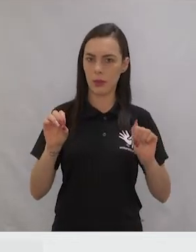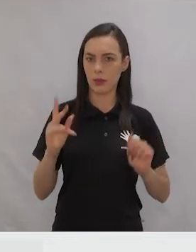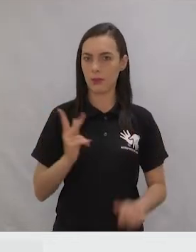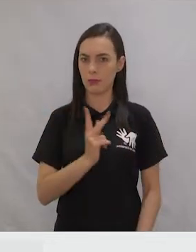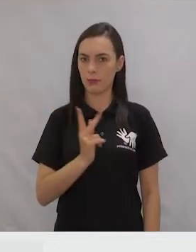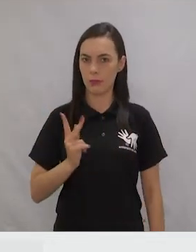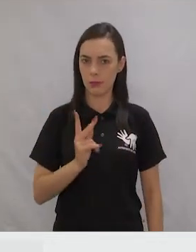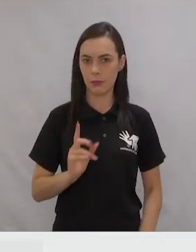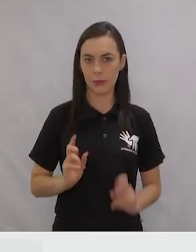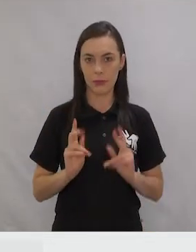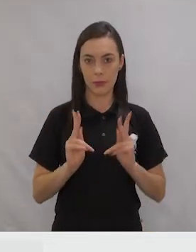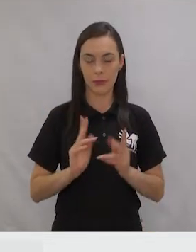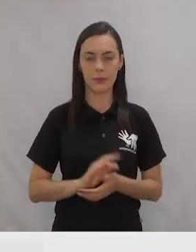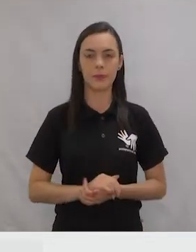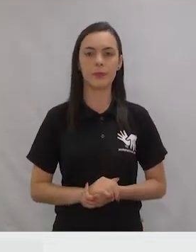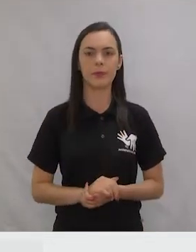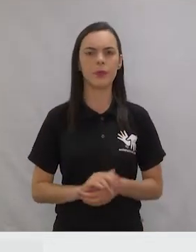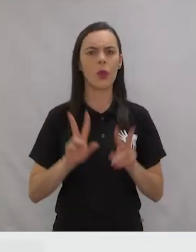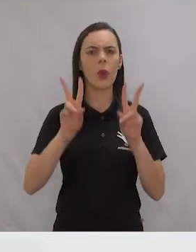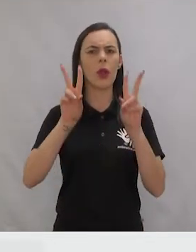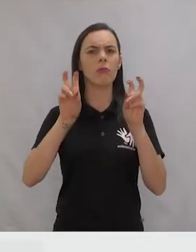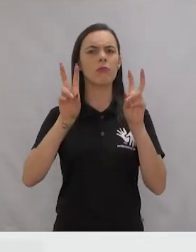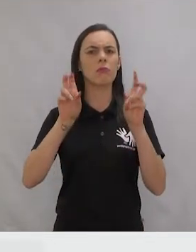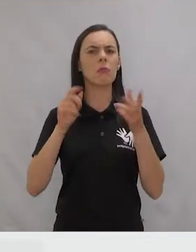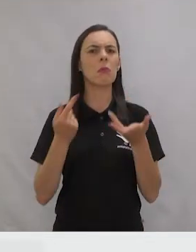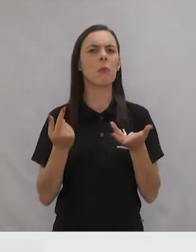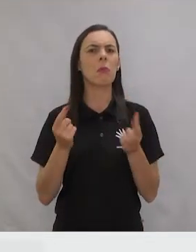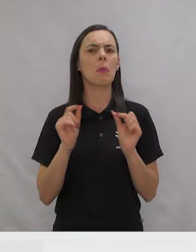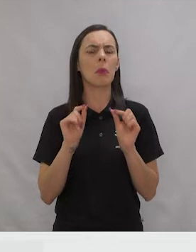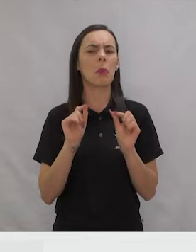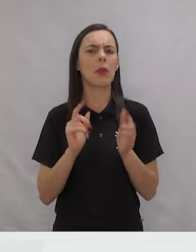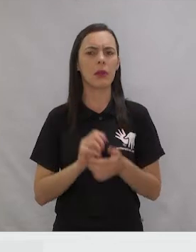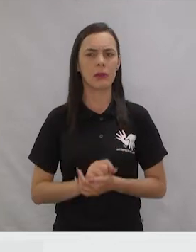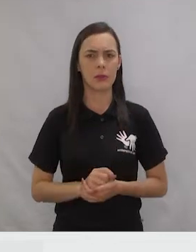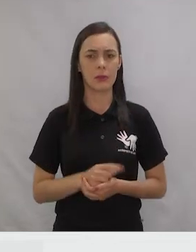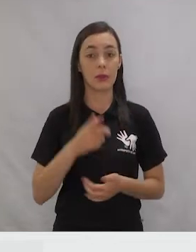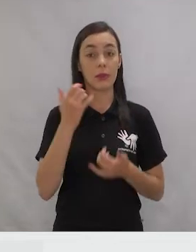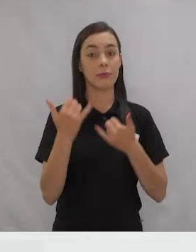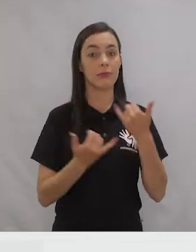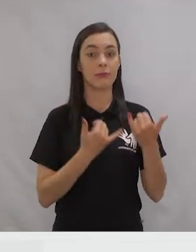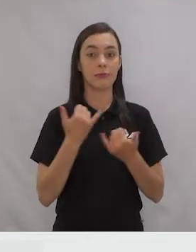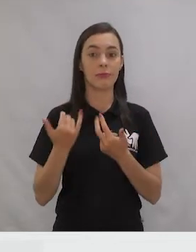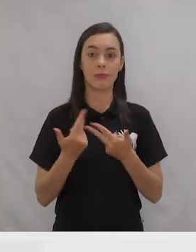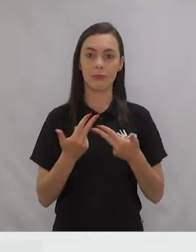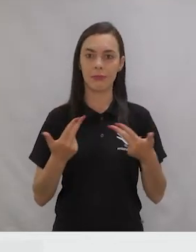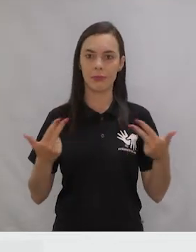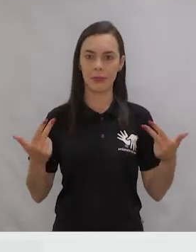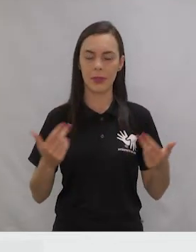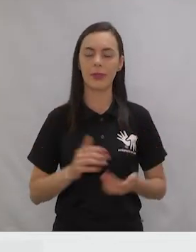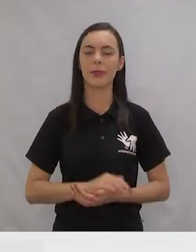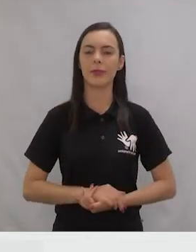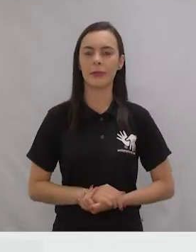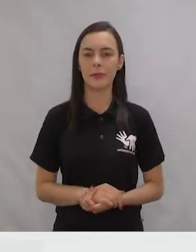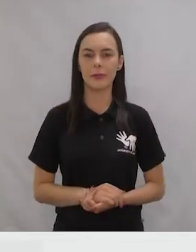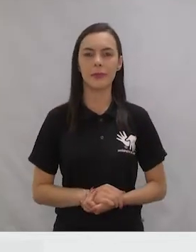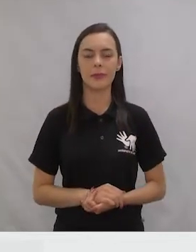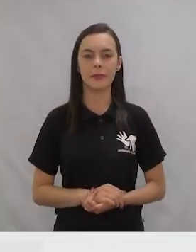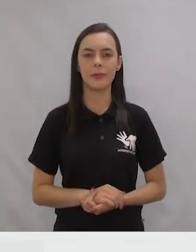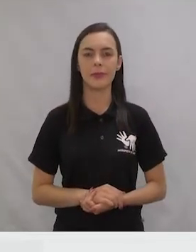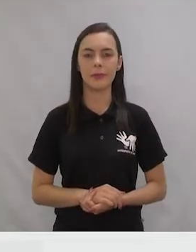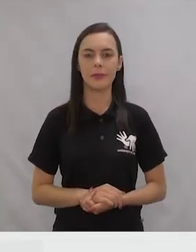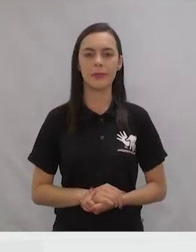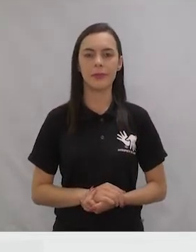bem. Sobre o que fala este problema? Brinquedos, né? Estamos falando